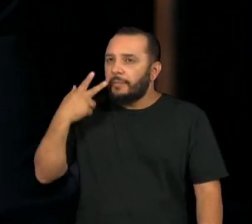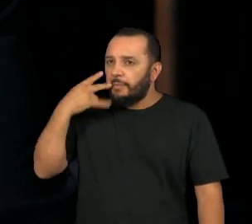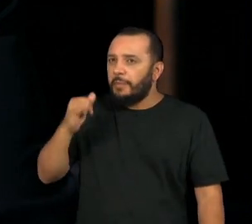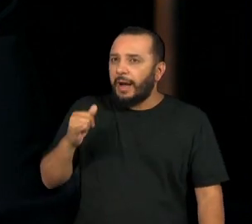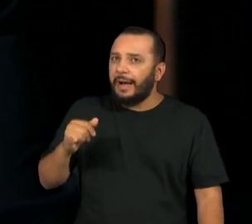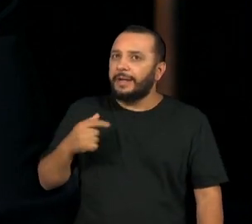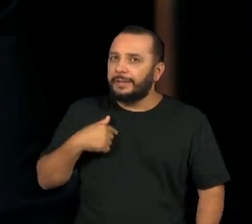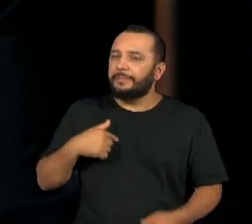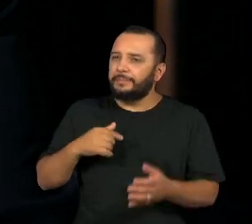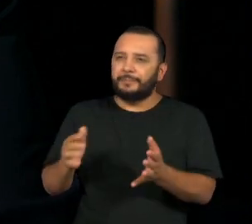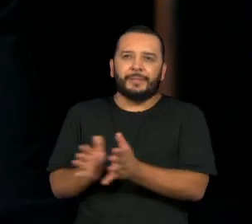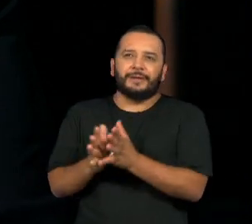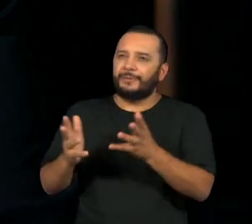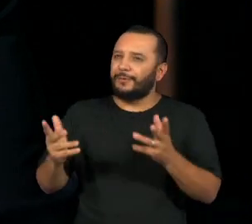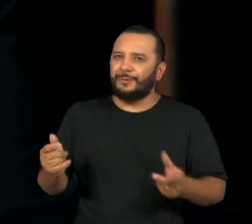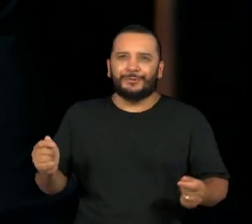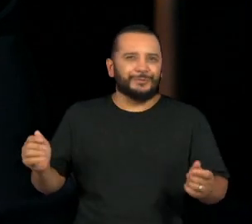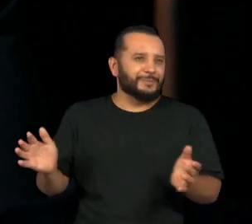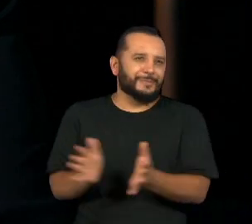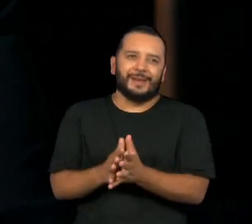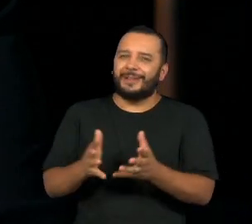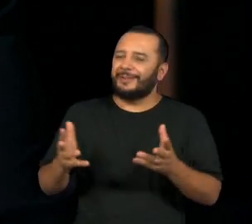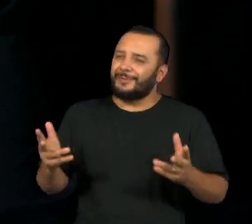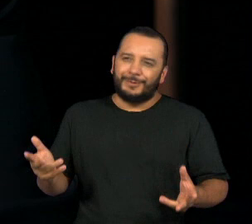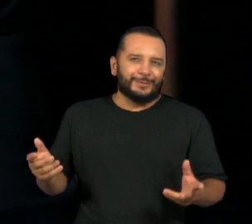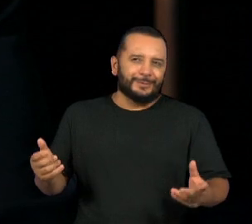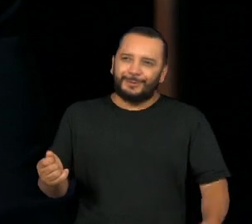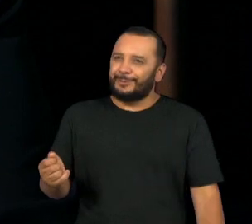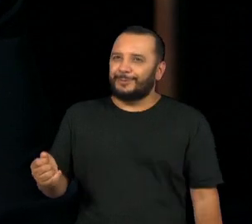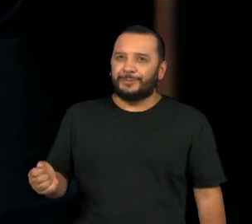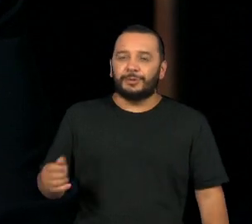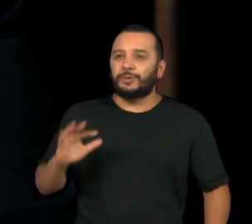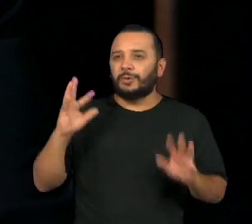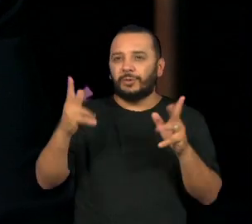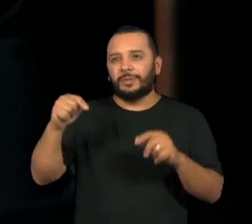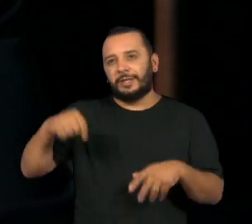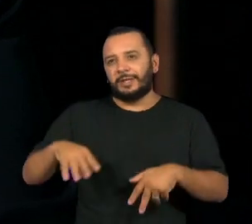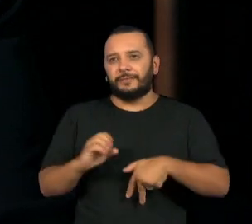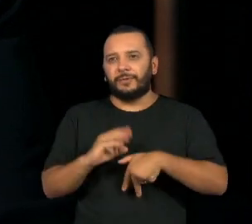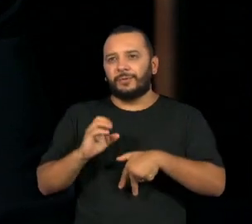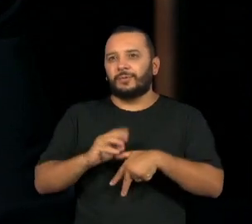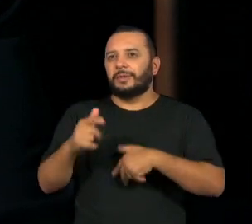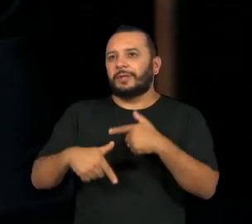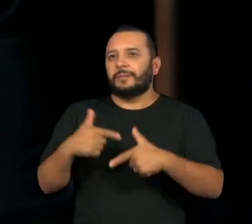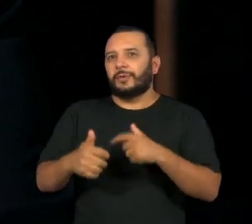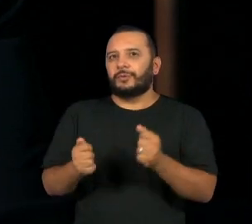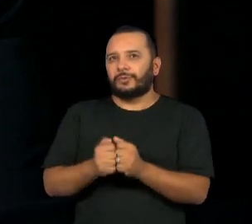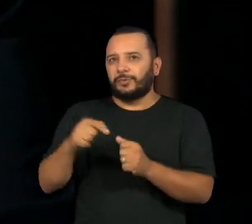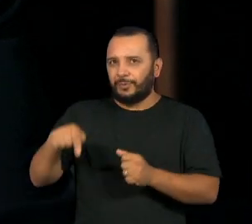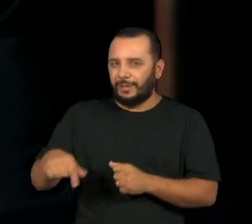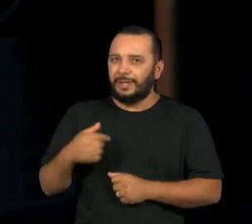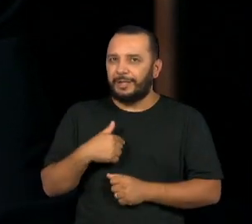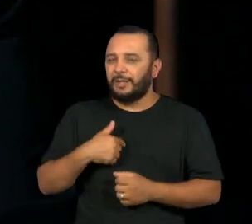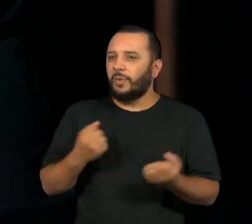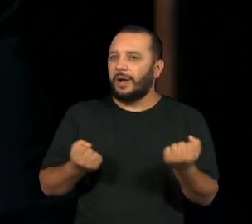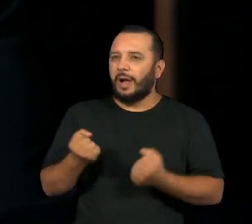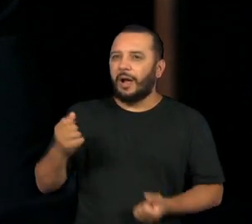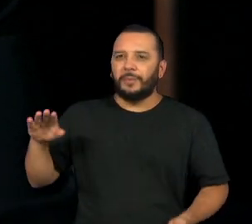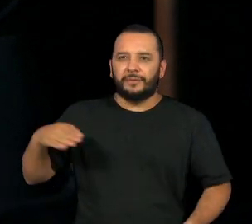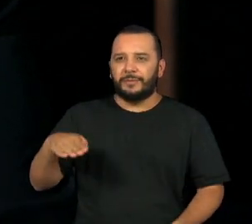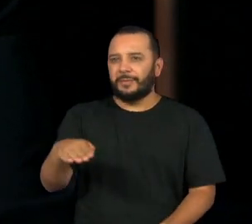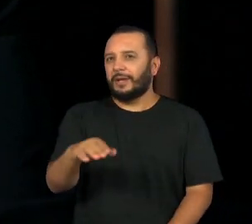era maravilhoso. Maravilhoso. Assim, todo mundo aqui da cultura já que trabalhou com ele, eu peguei o carro para vir para